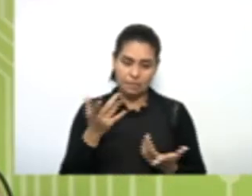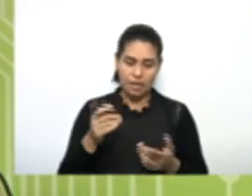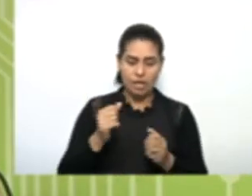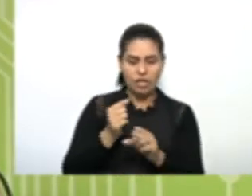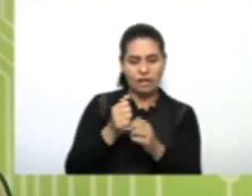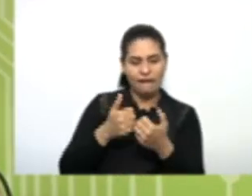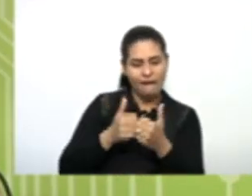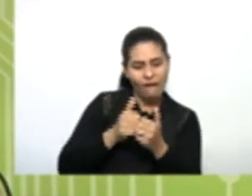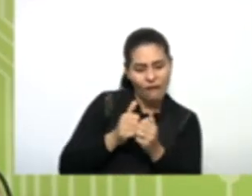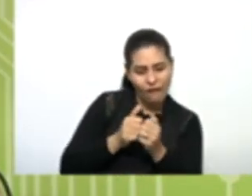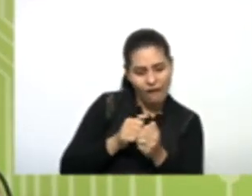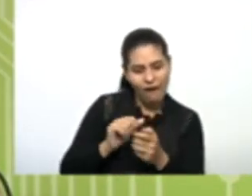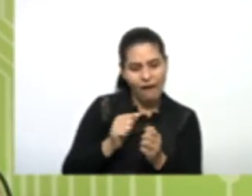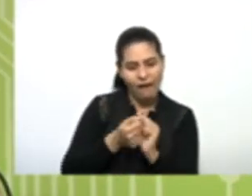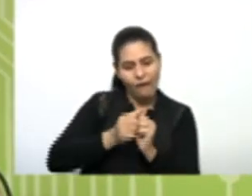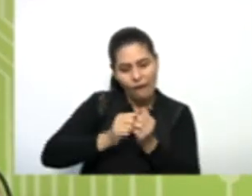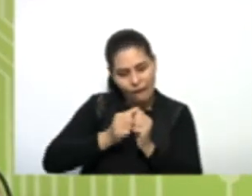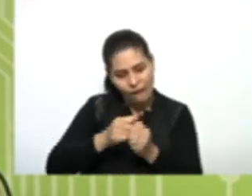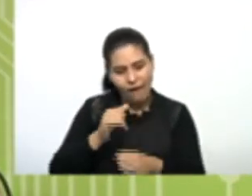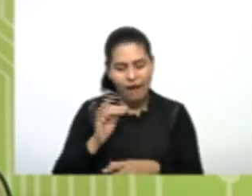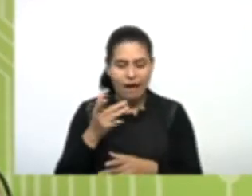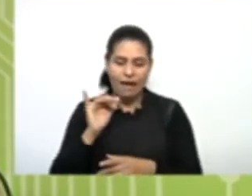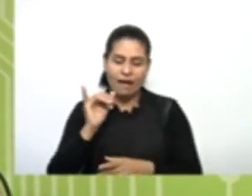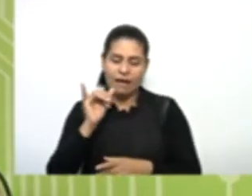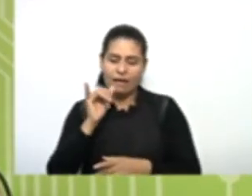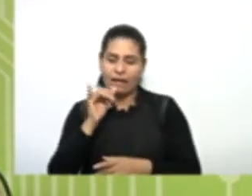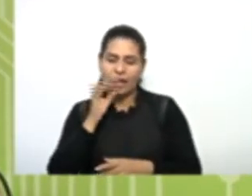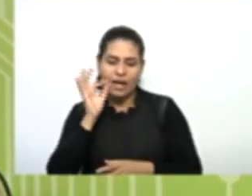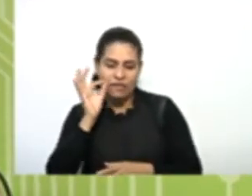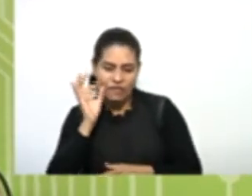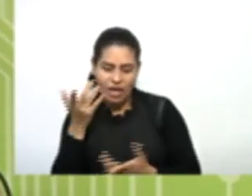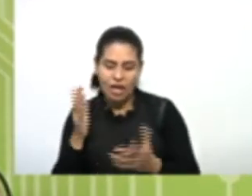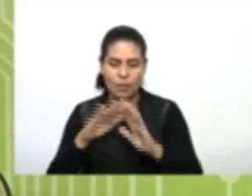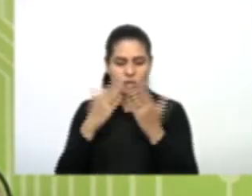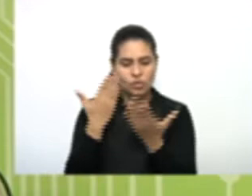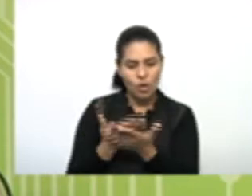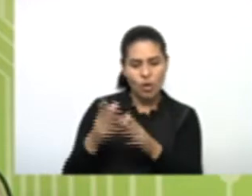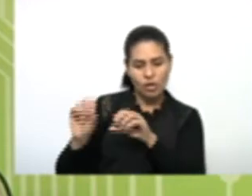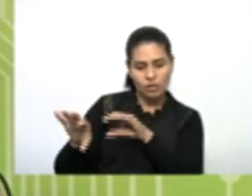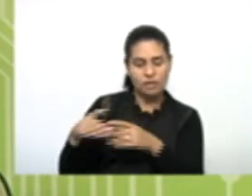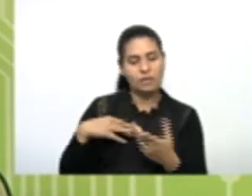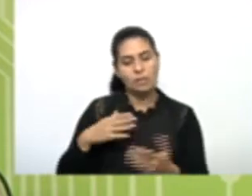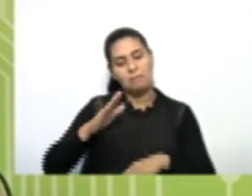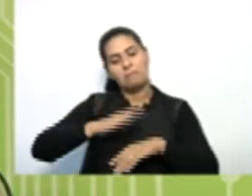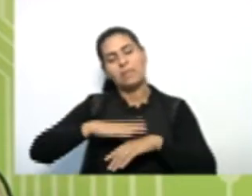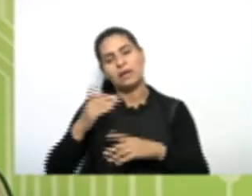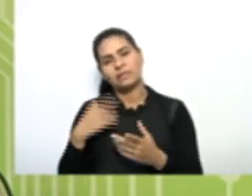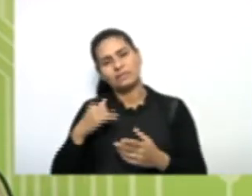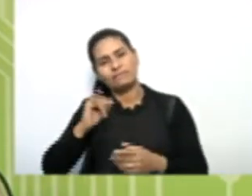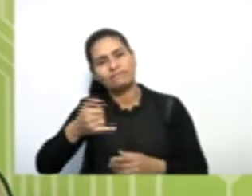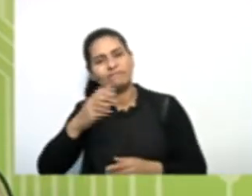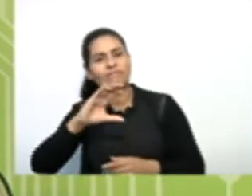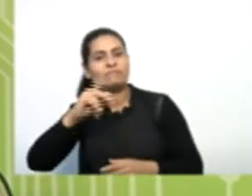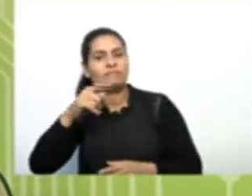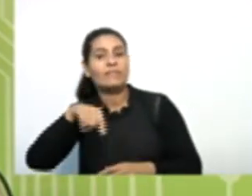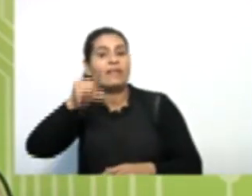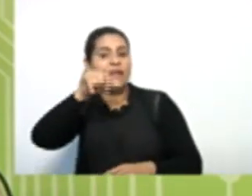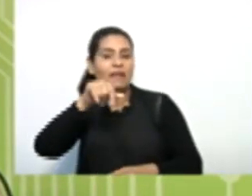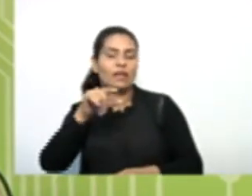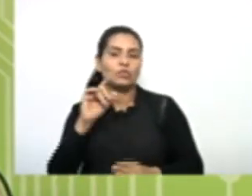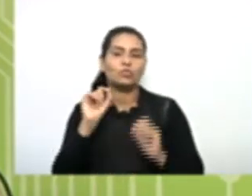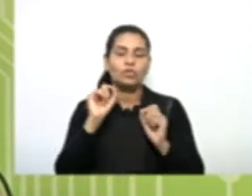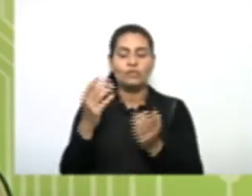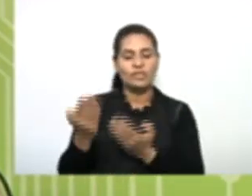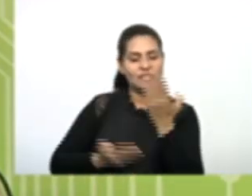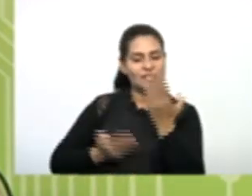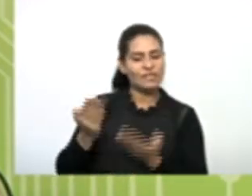de café, ou uma cooperativa educacional, você quer acesso a uma escola de educação, a vantagem quando você está numa cooperativa é justamente na